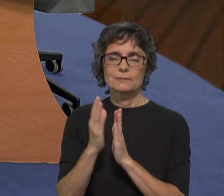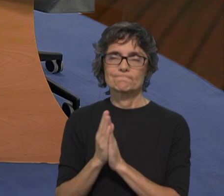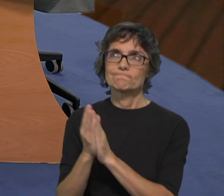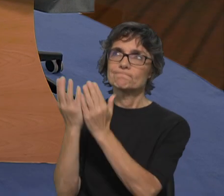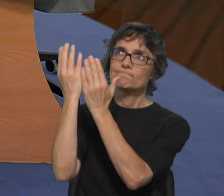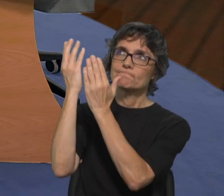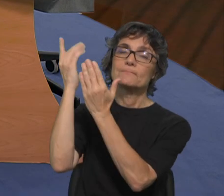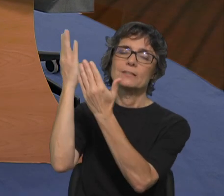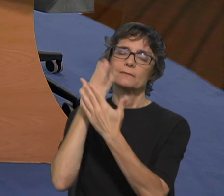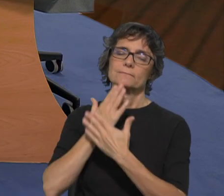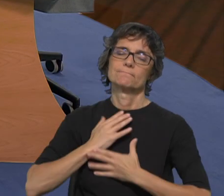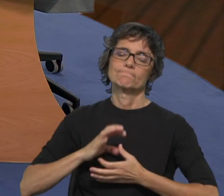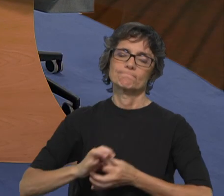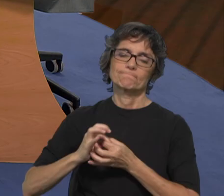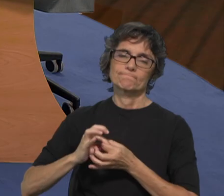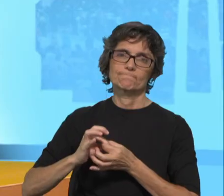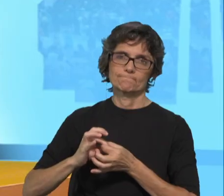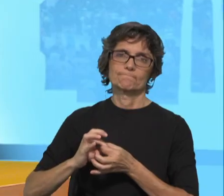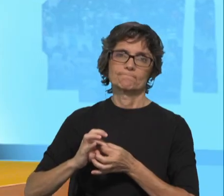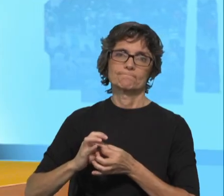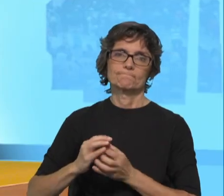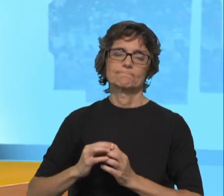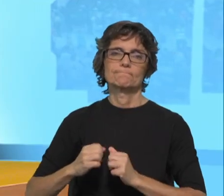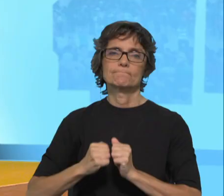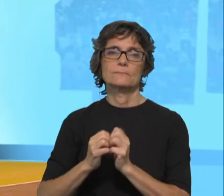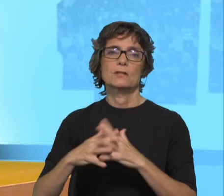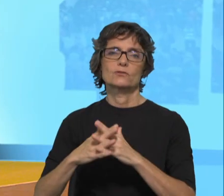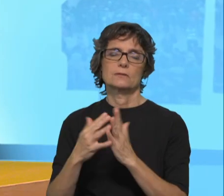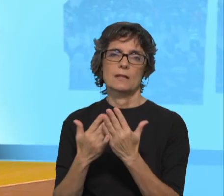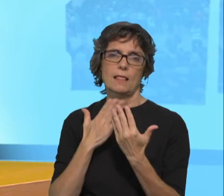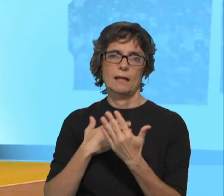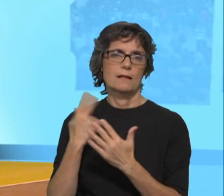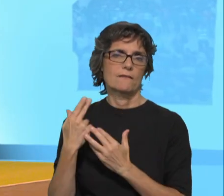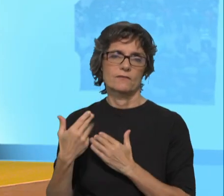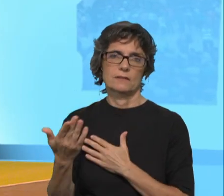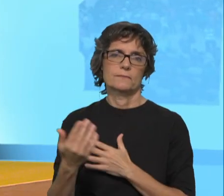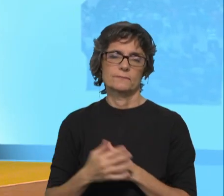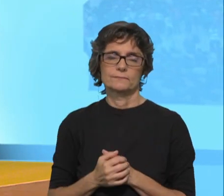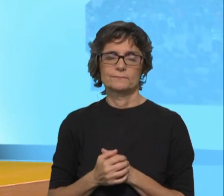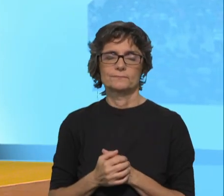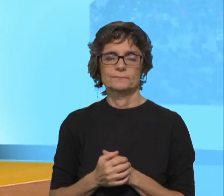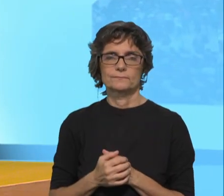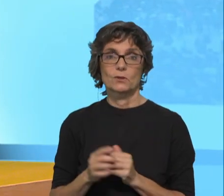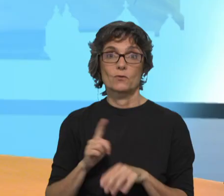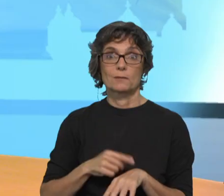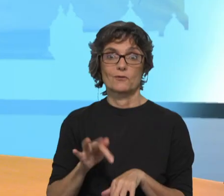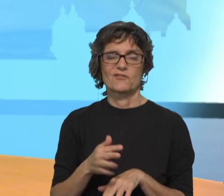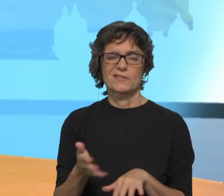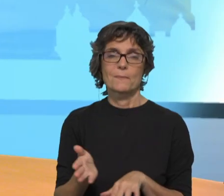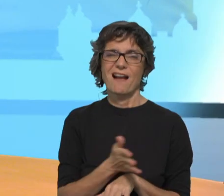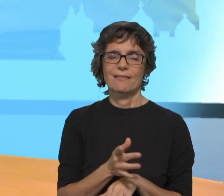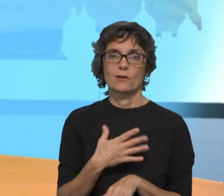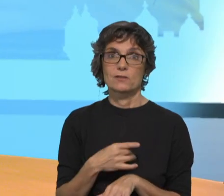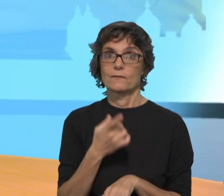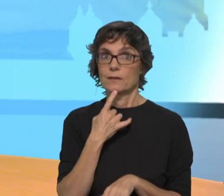é realmente a nossa esperança, a nossa vida. Estamos quase a terminar, mas perguntava ainda como é